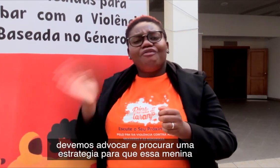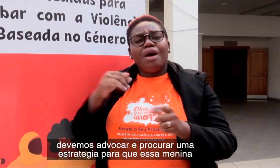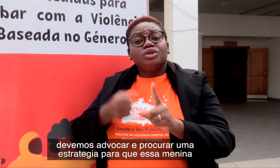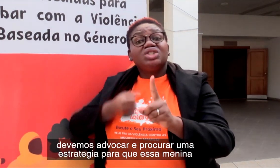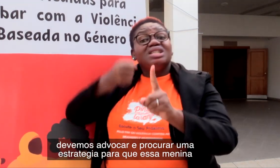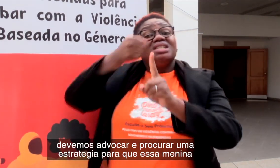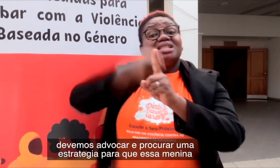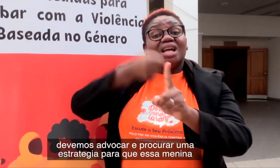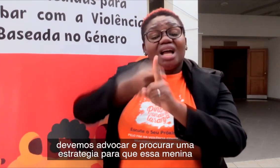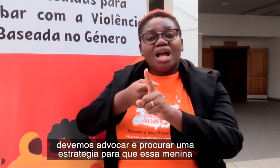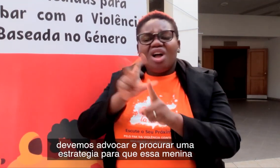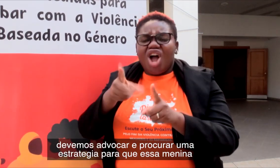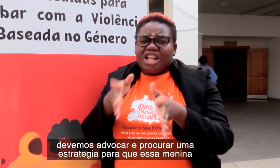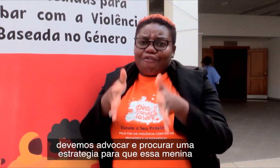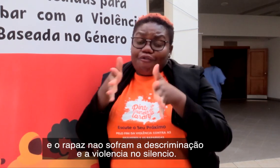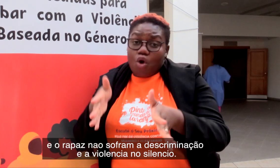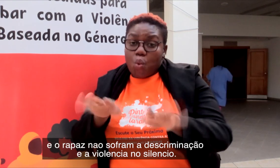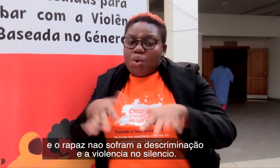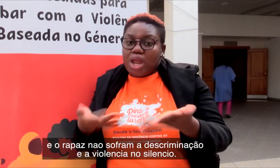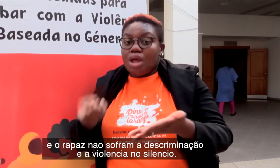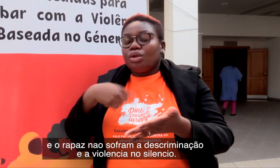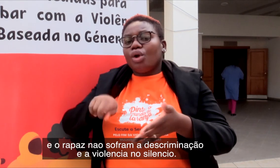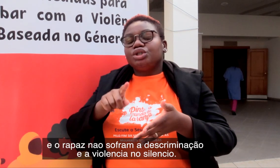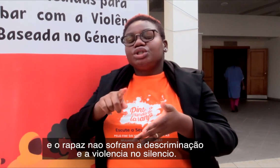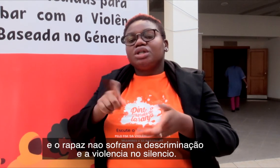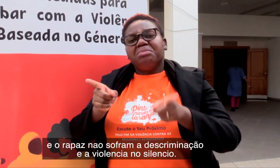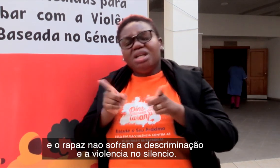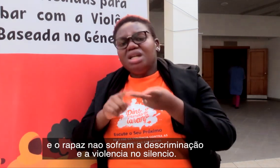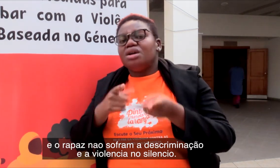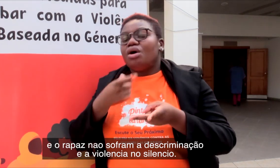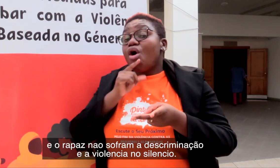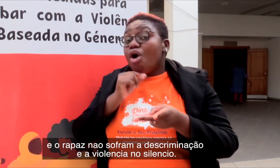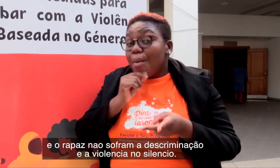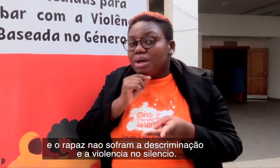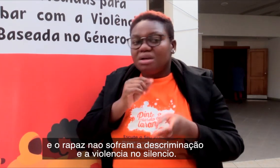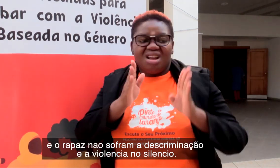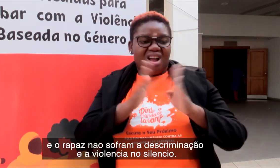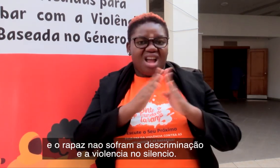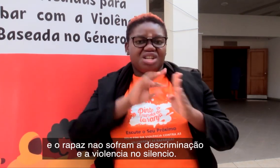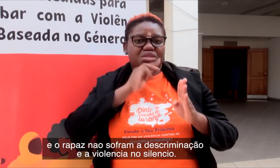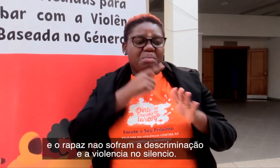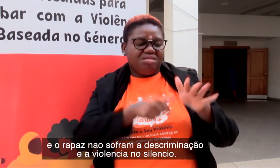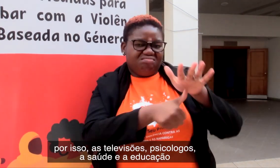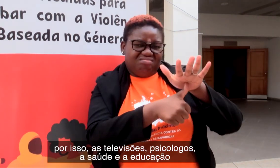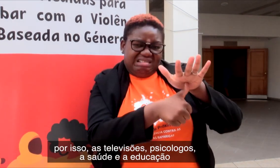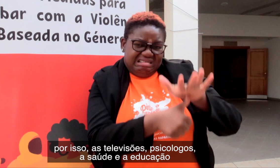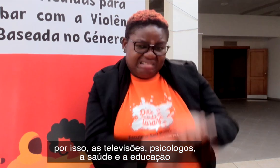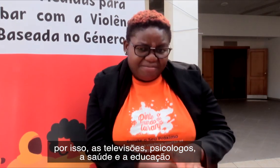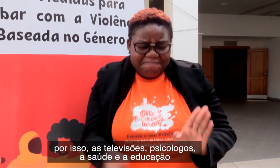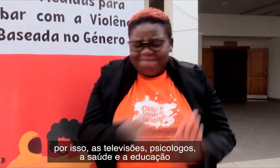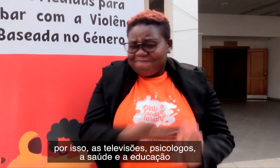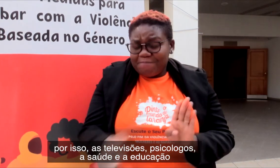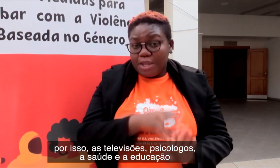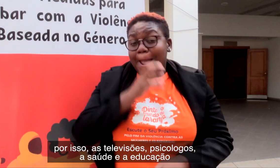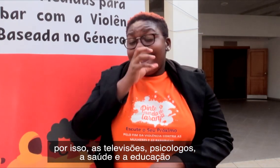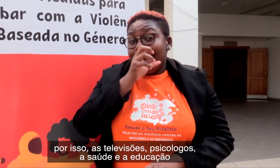uma estratégia para que esta menina e o rapaz não sofram discriminação e violência no silêncio. É por isso